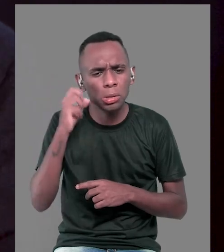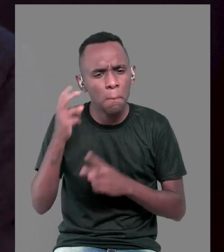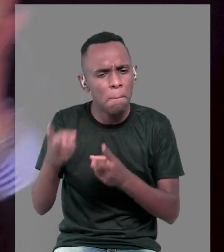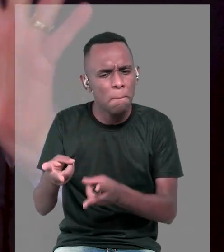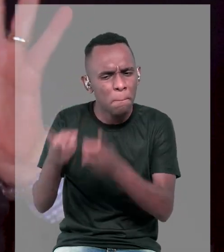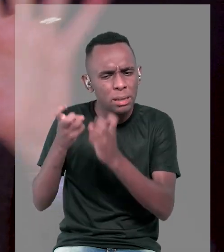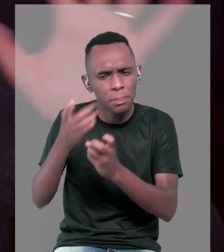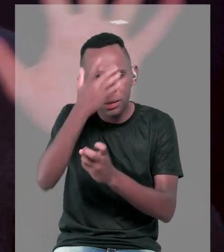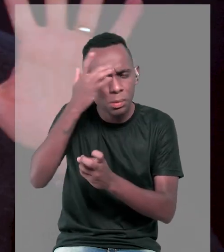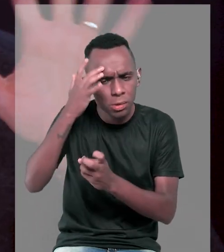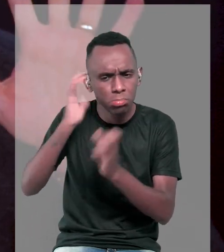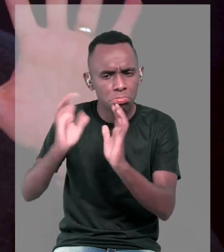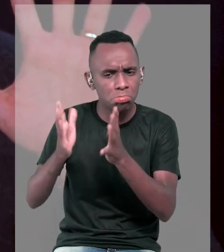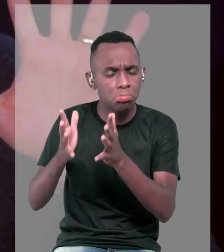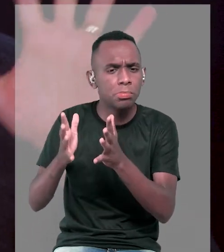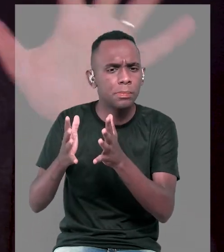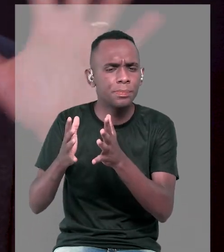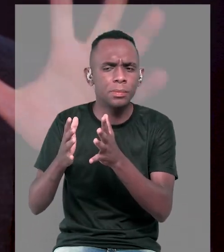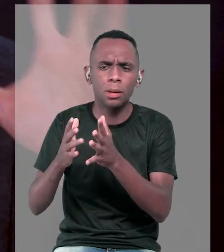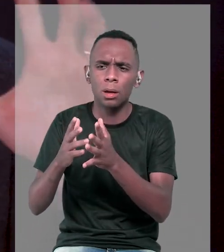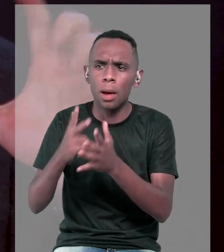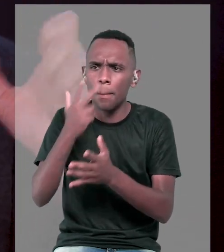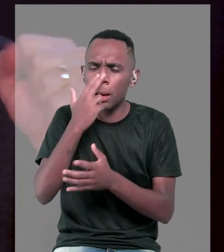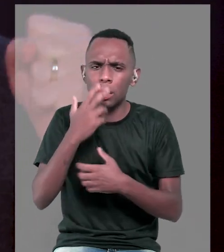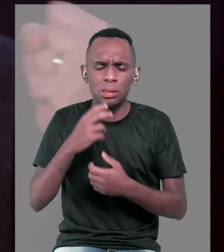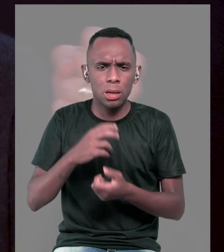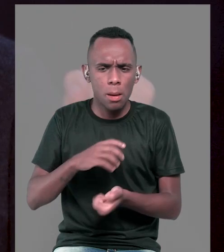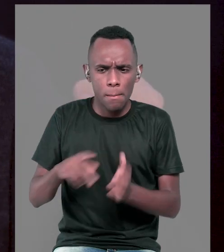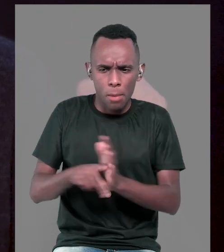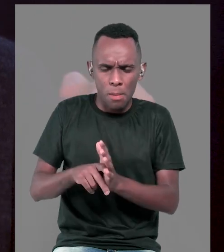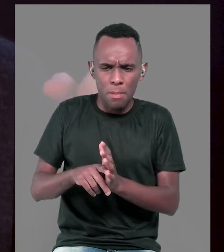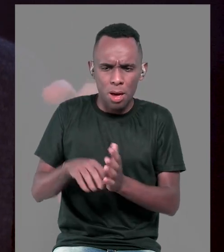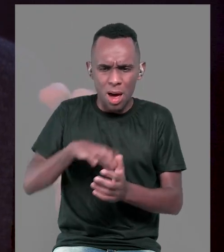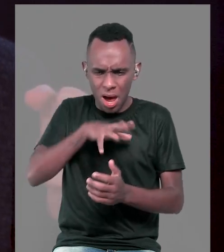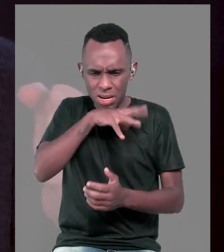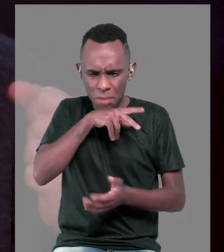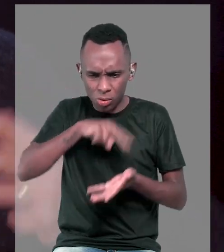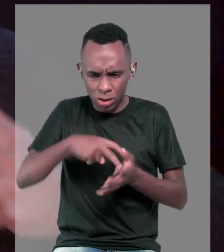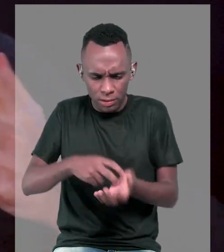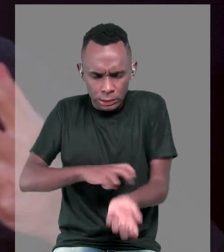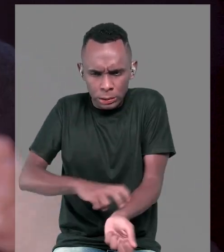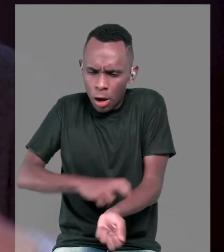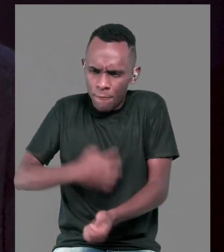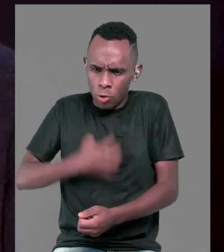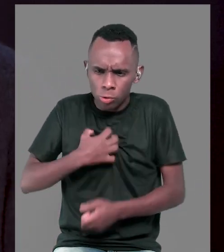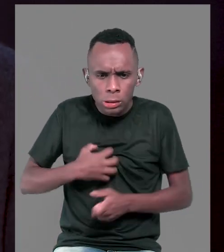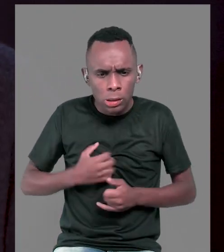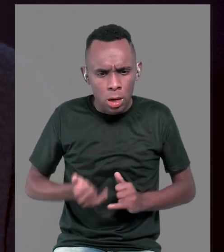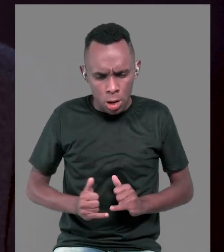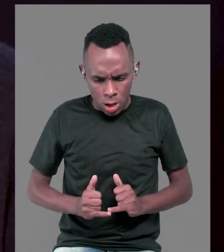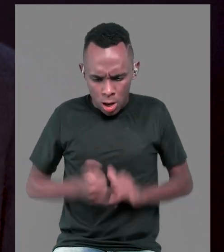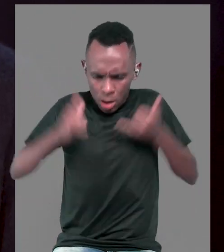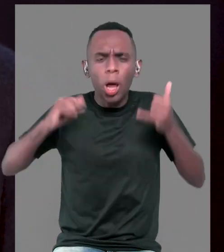gente enxerga uma coisa meio furiosa, impetuosa, enérgica,